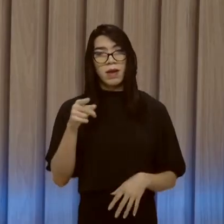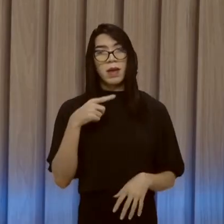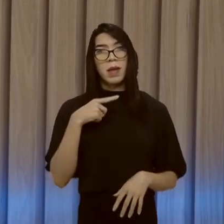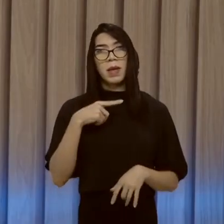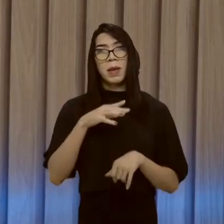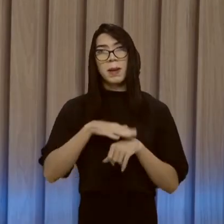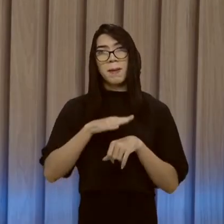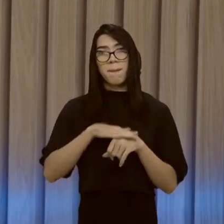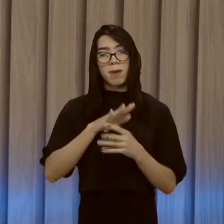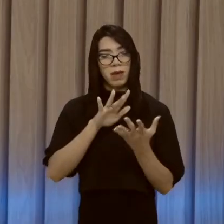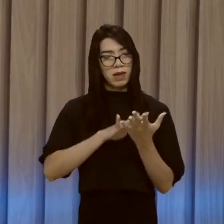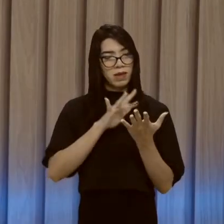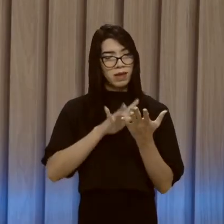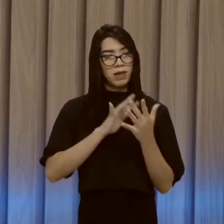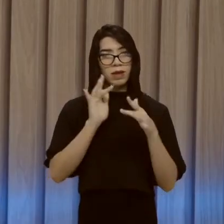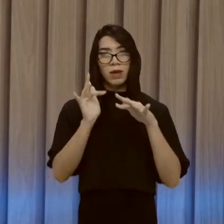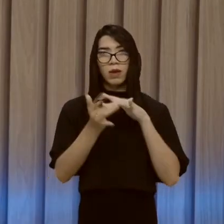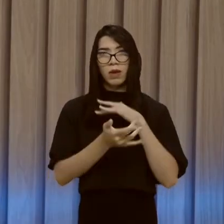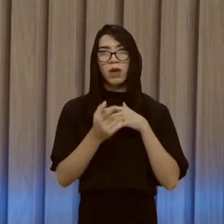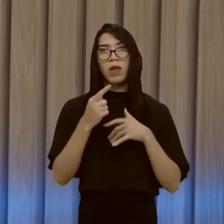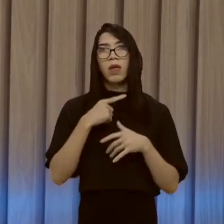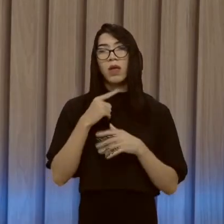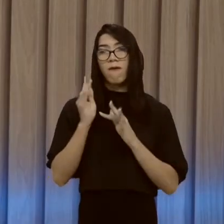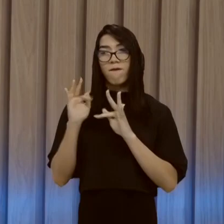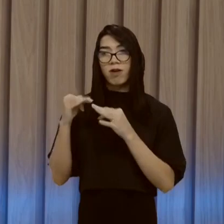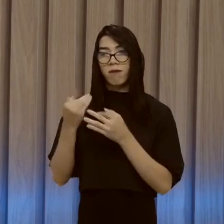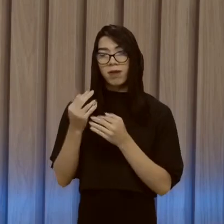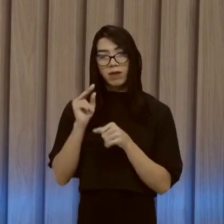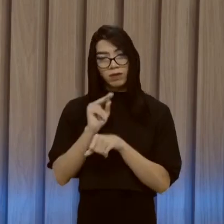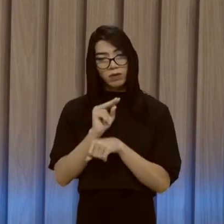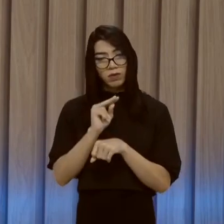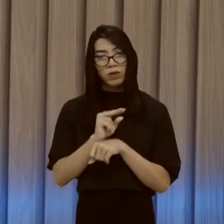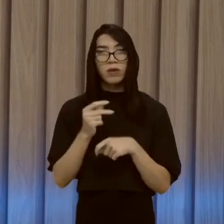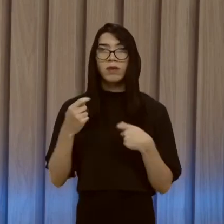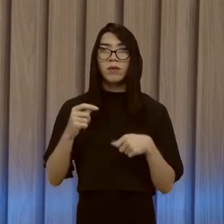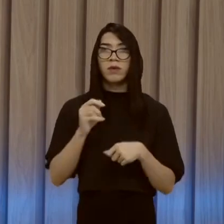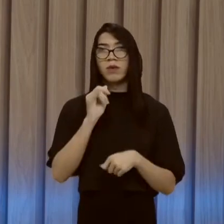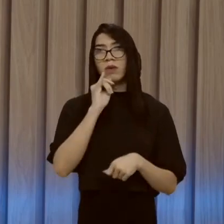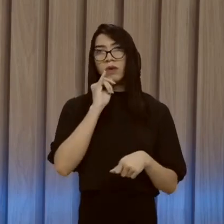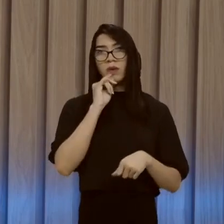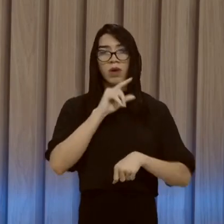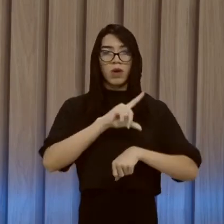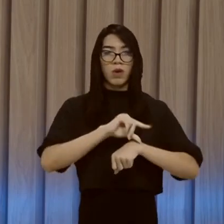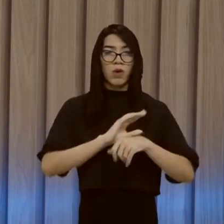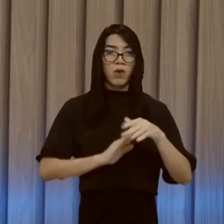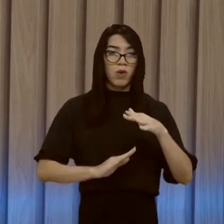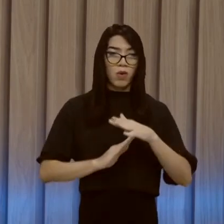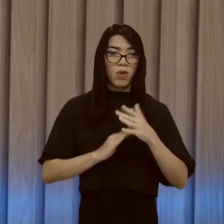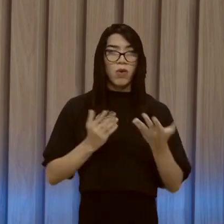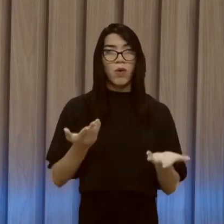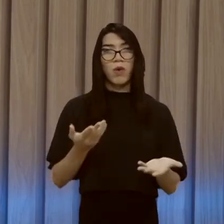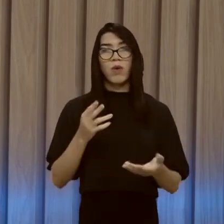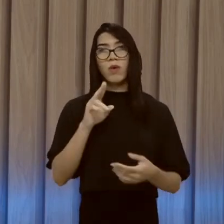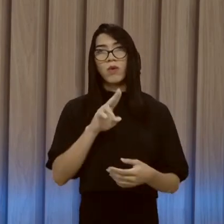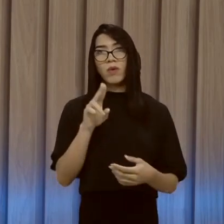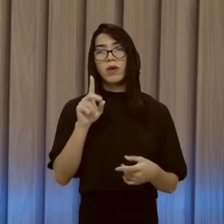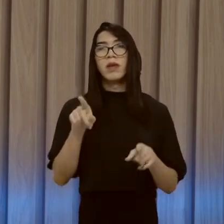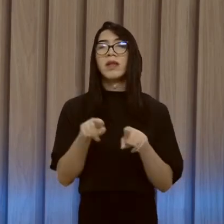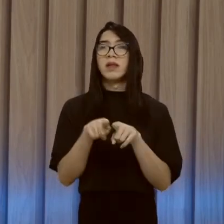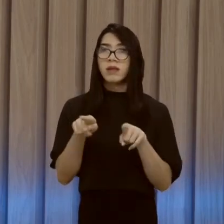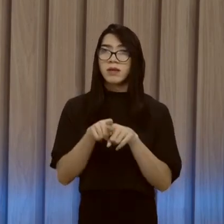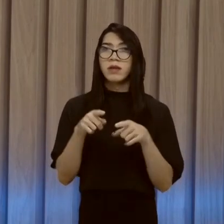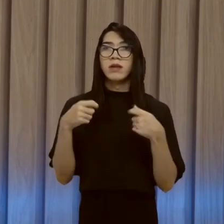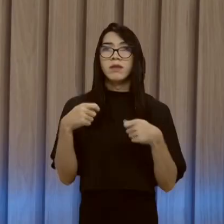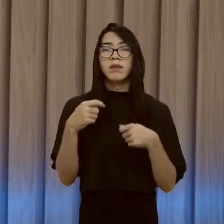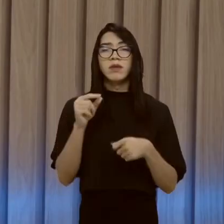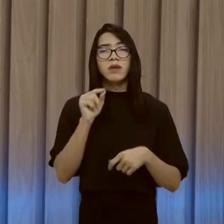uso correto das redes sociais. Então, não é só a questão da limitação do horário, da limitação do uso. É a questão de olhar